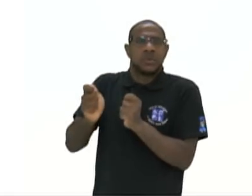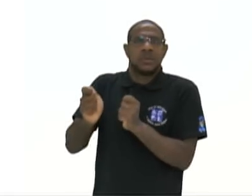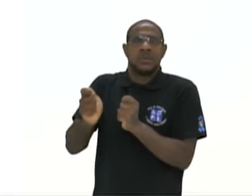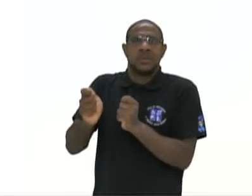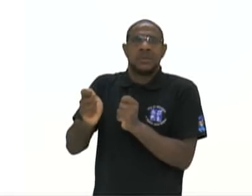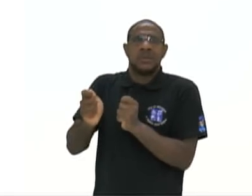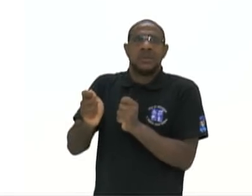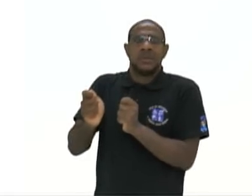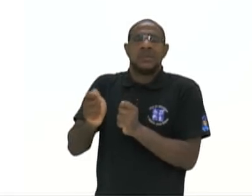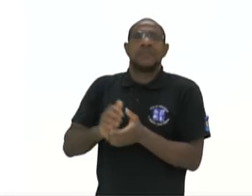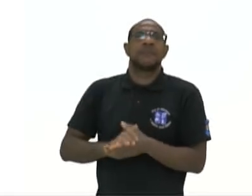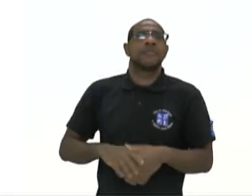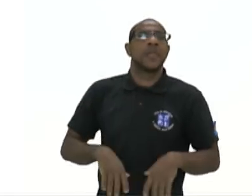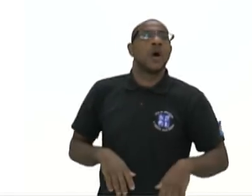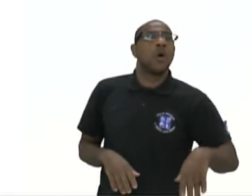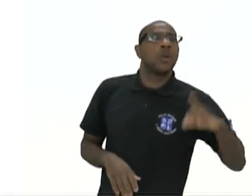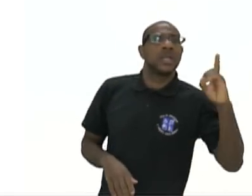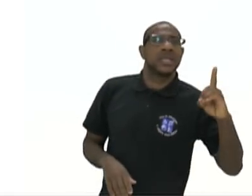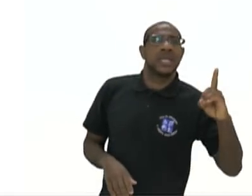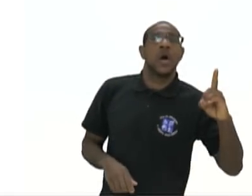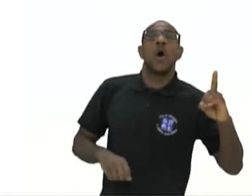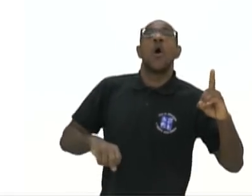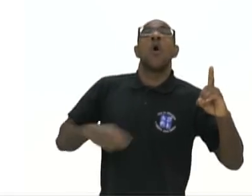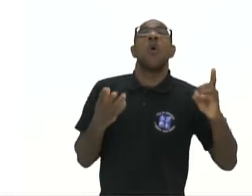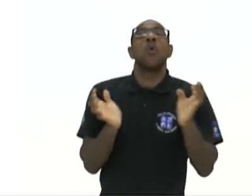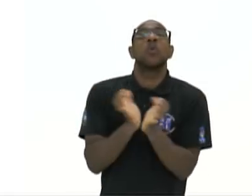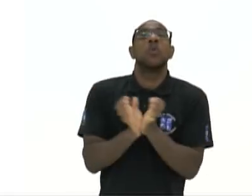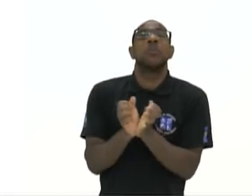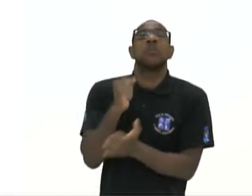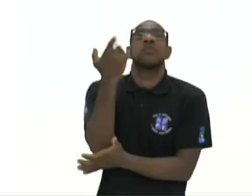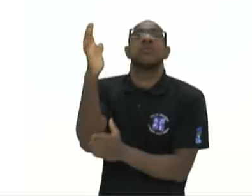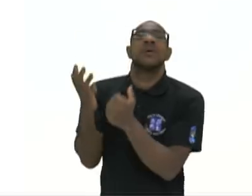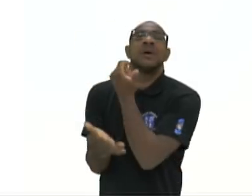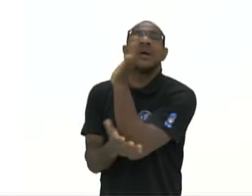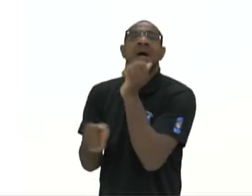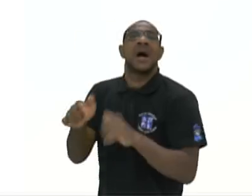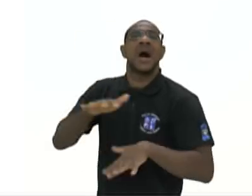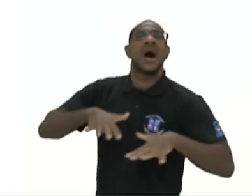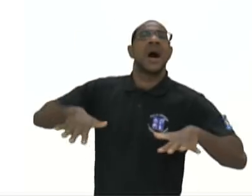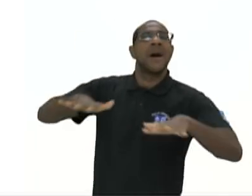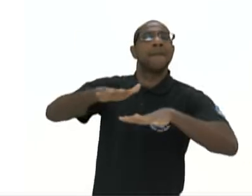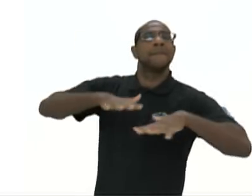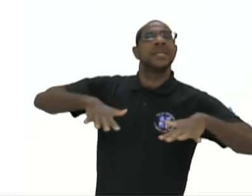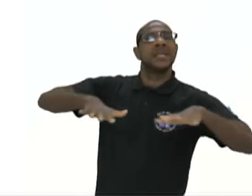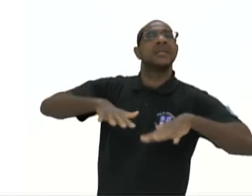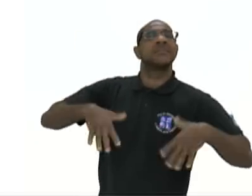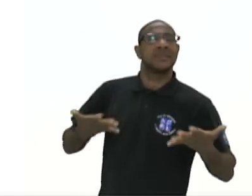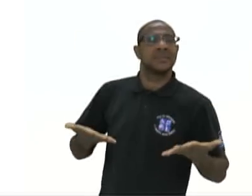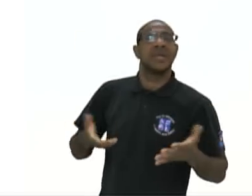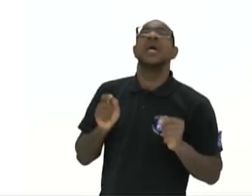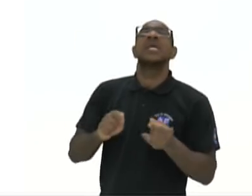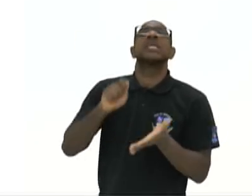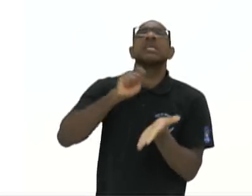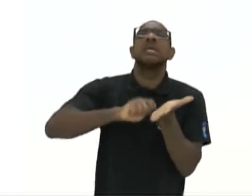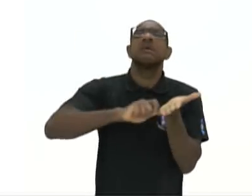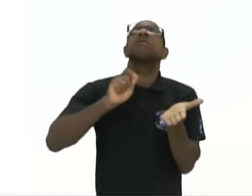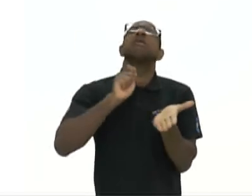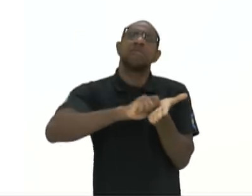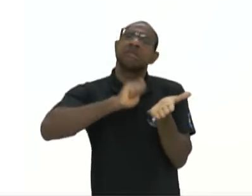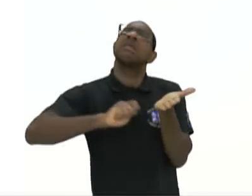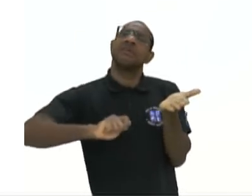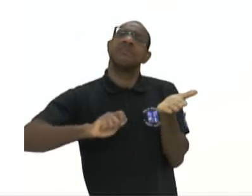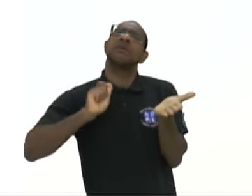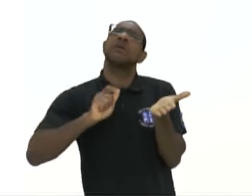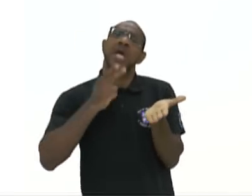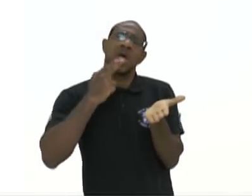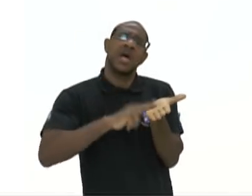Ou letra D, são os ambientalistas. Quem escreveu essa carta, essa nota de repúdio? Quem está repudiando